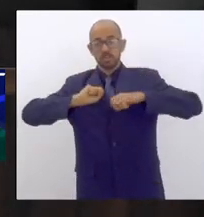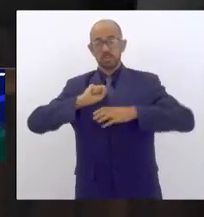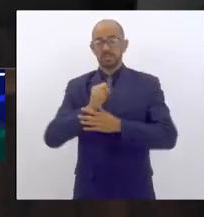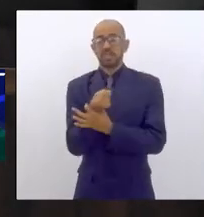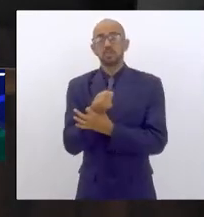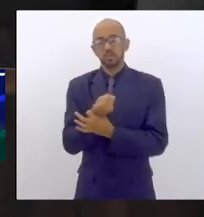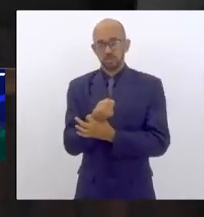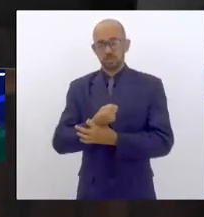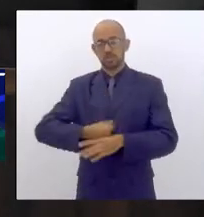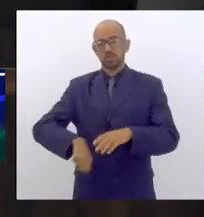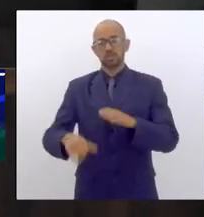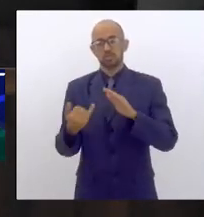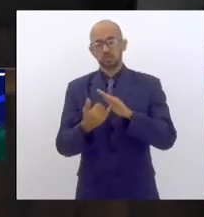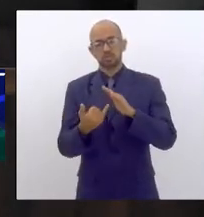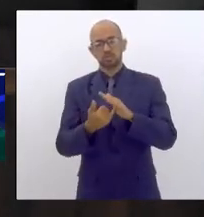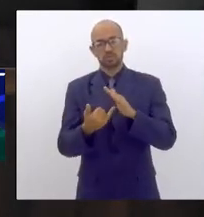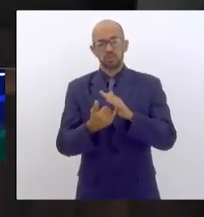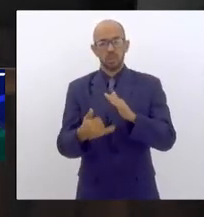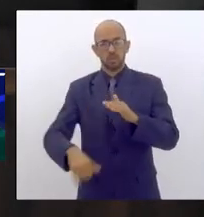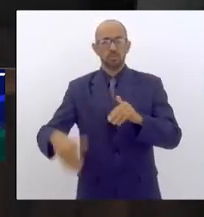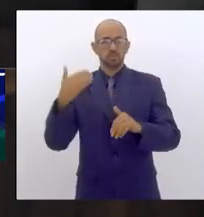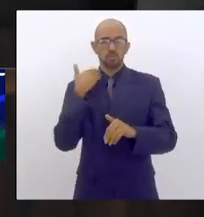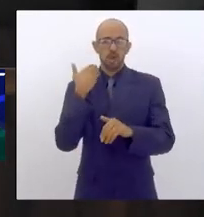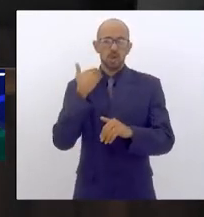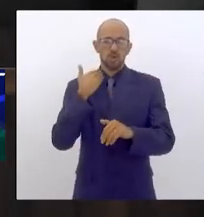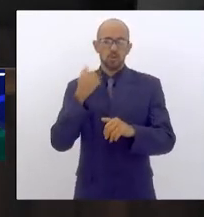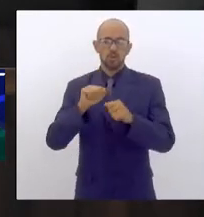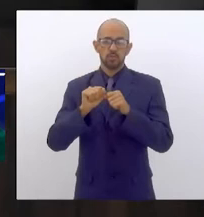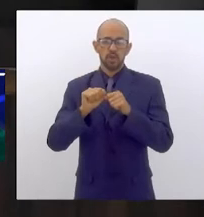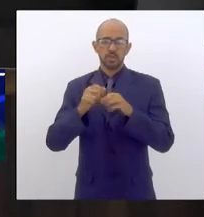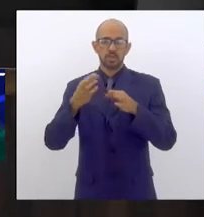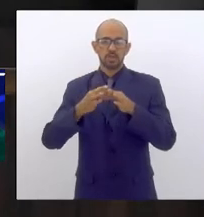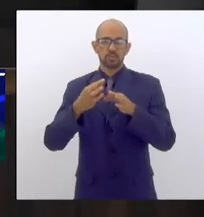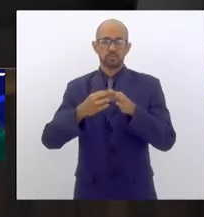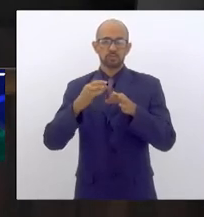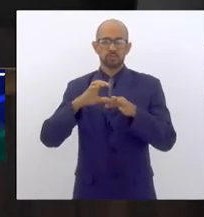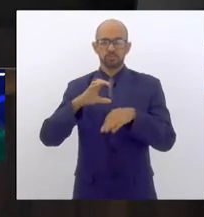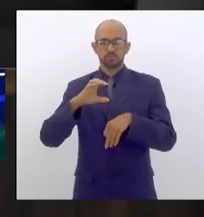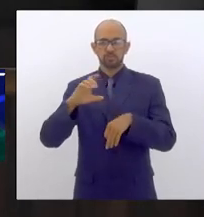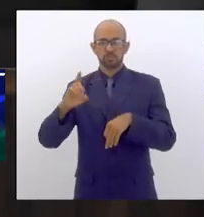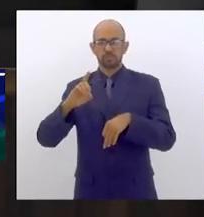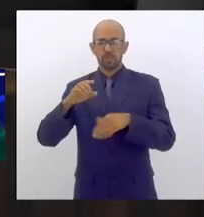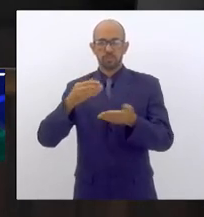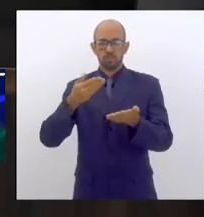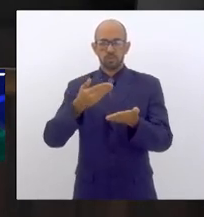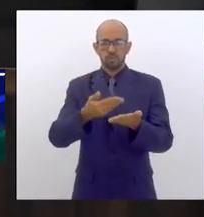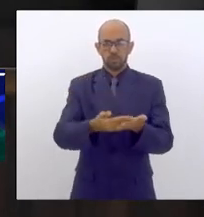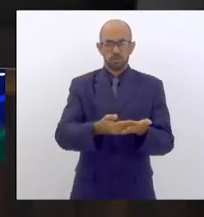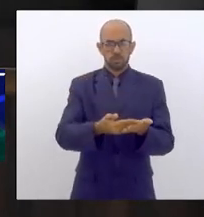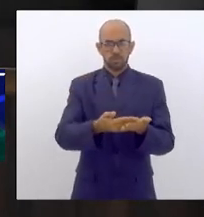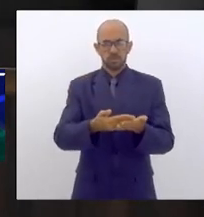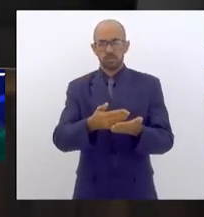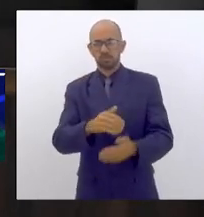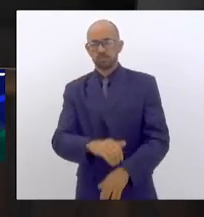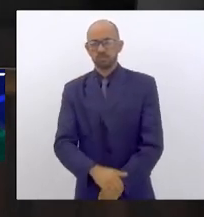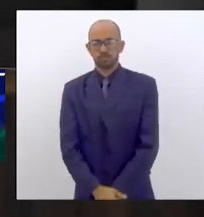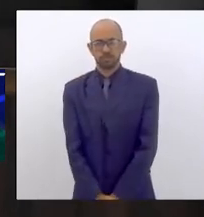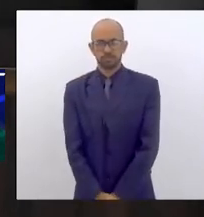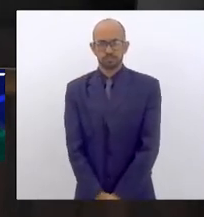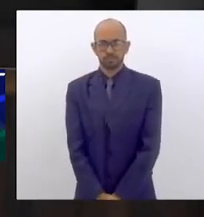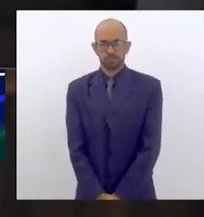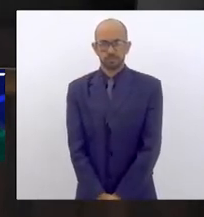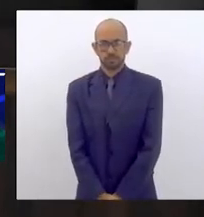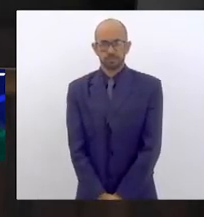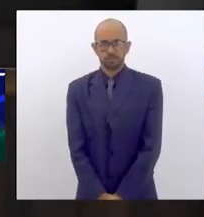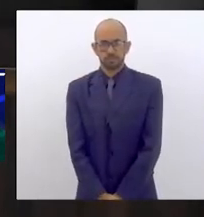adotadas por instituições financeiras que emitem cartões de crédito e débito pela modalidade de aproximação Near Field, Communication